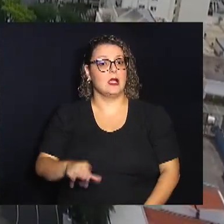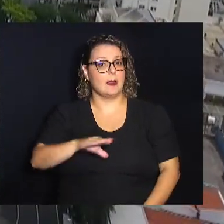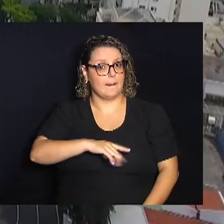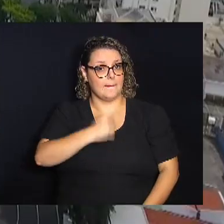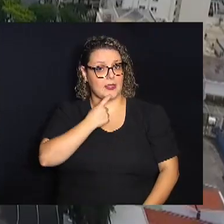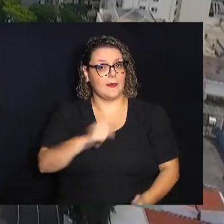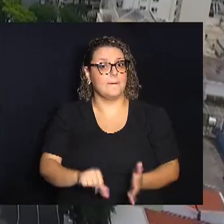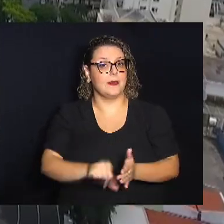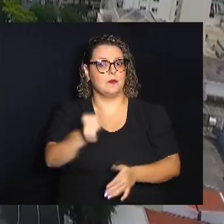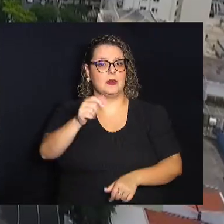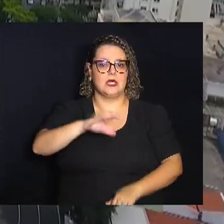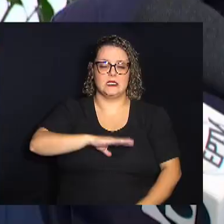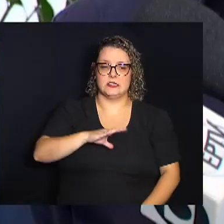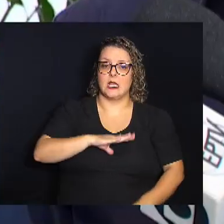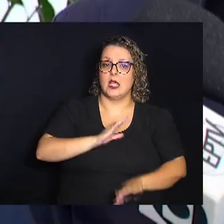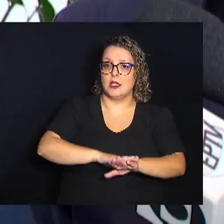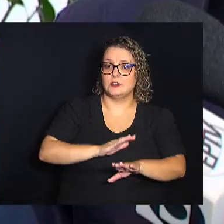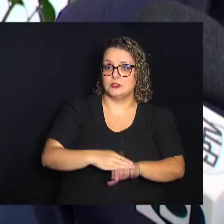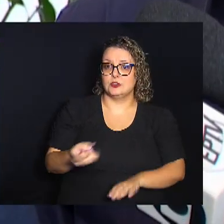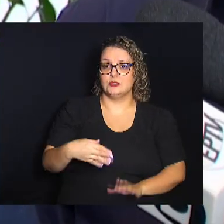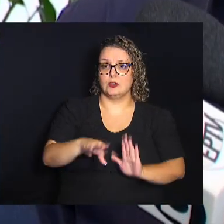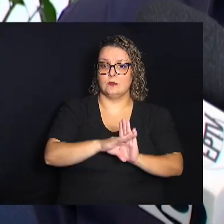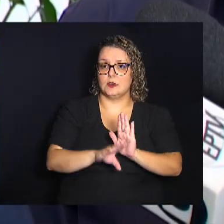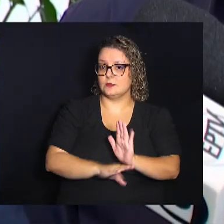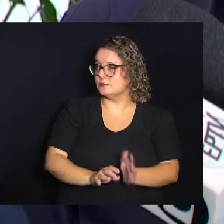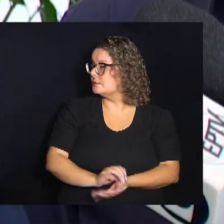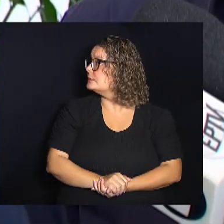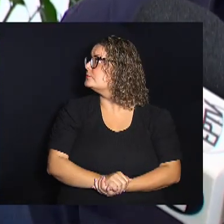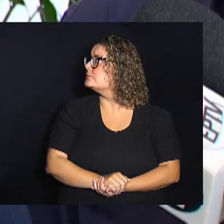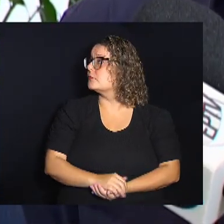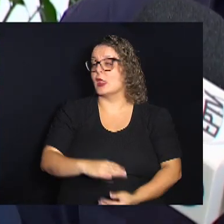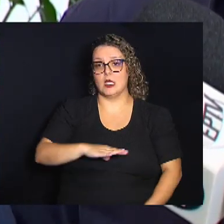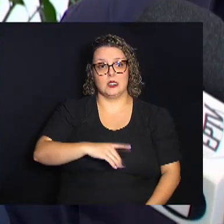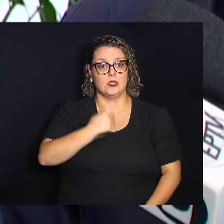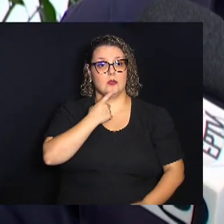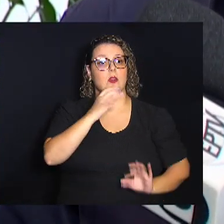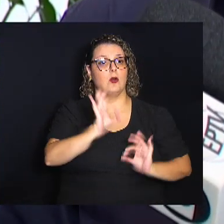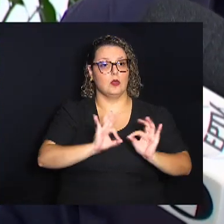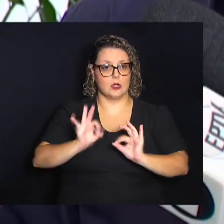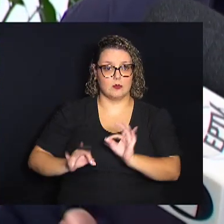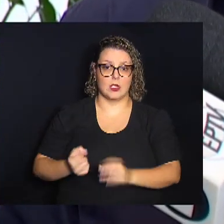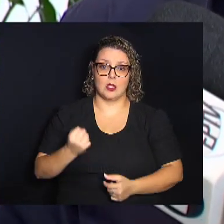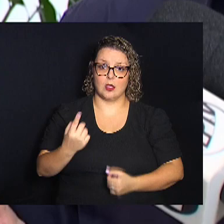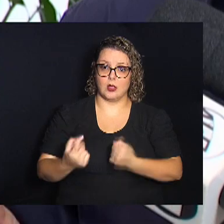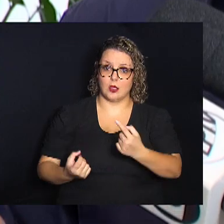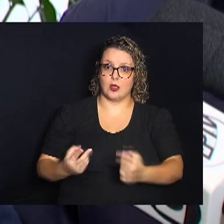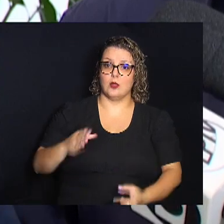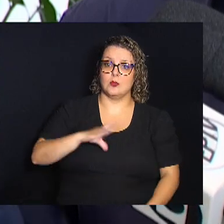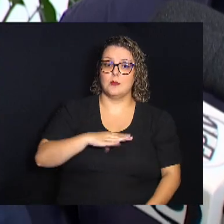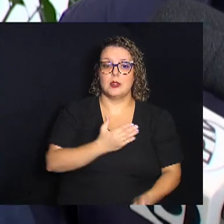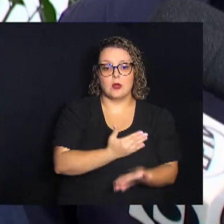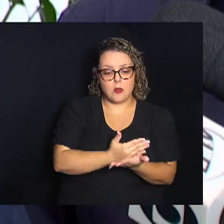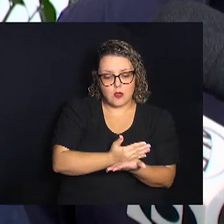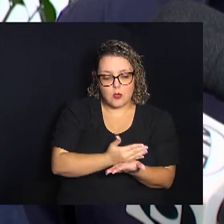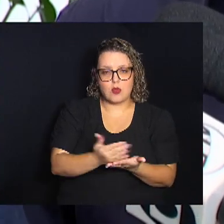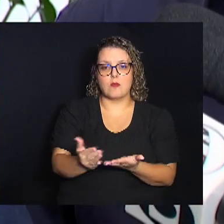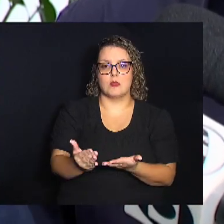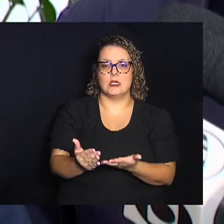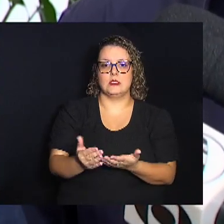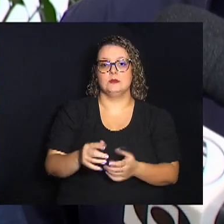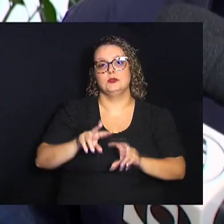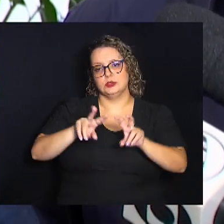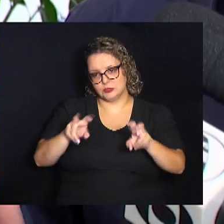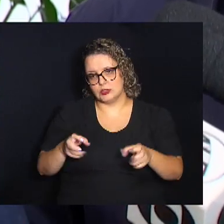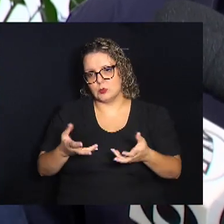receber ações do novo programa. Campinas, como é uma cidade muito organizada, a gente vai escolher algumas cidades para começar essa questão